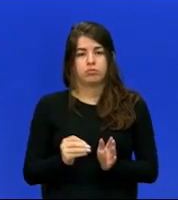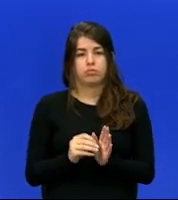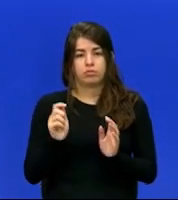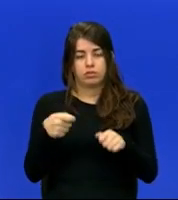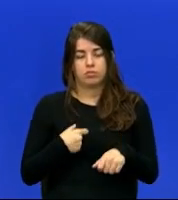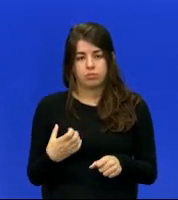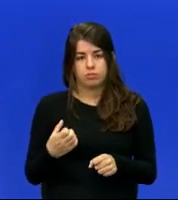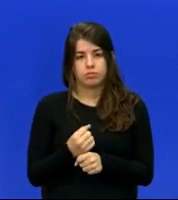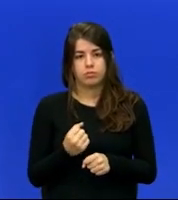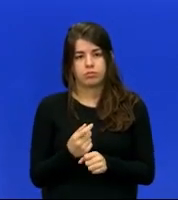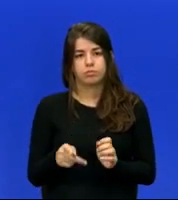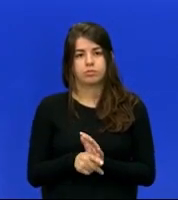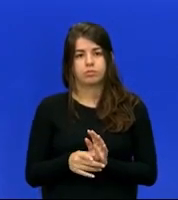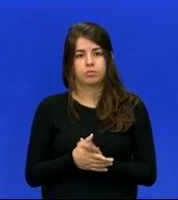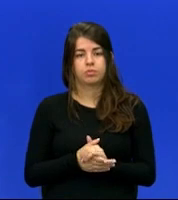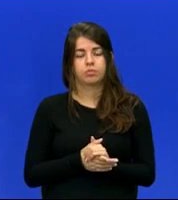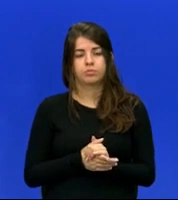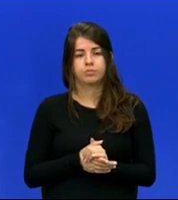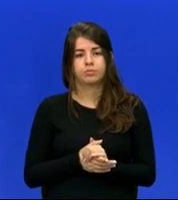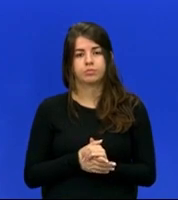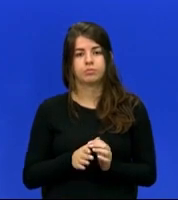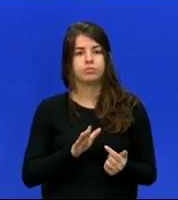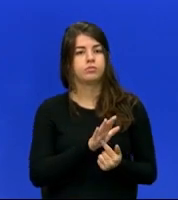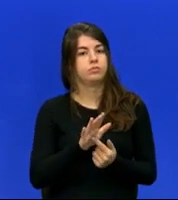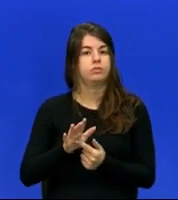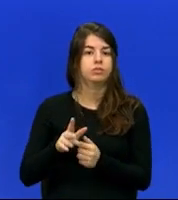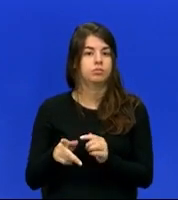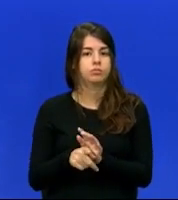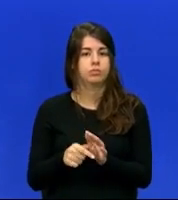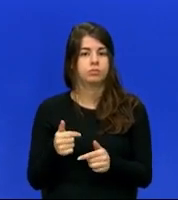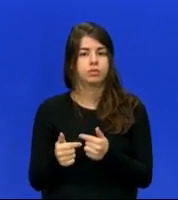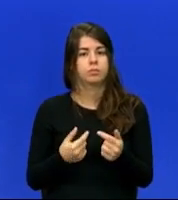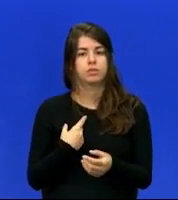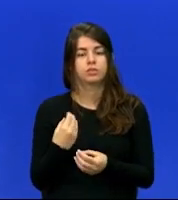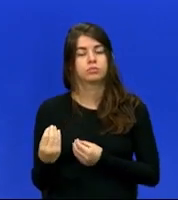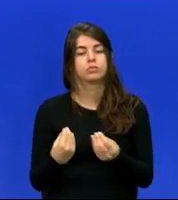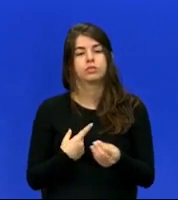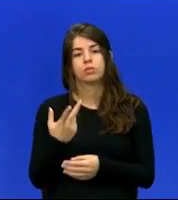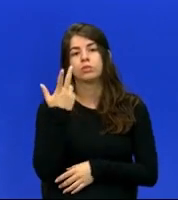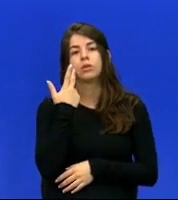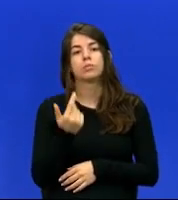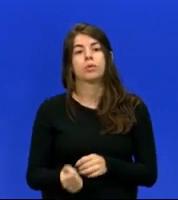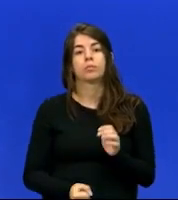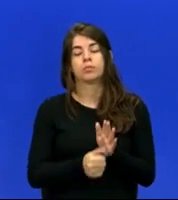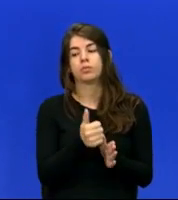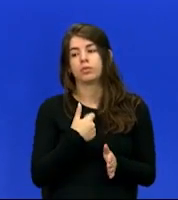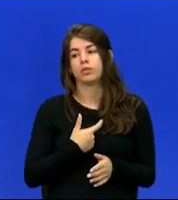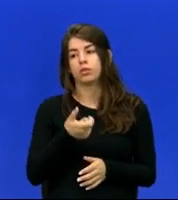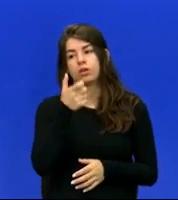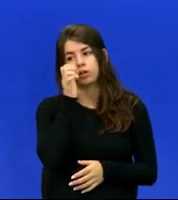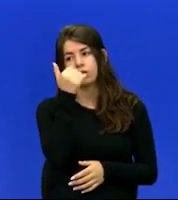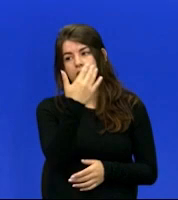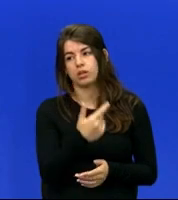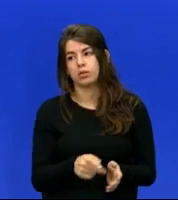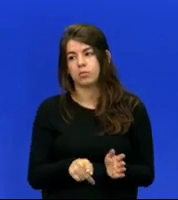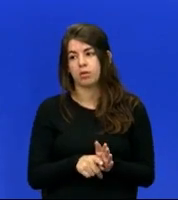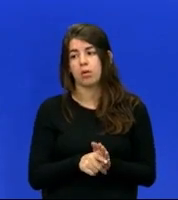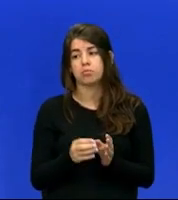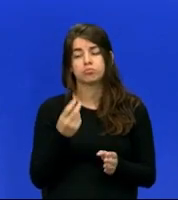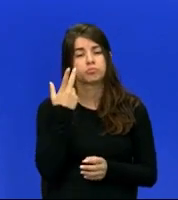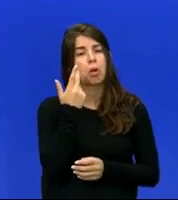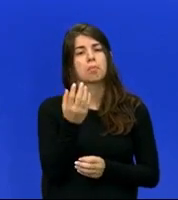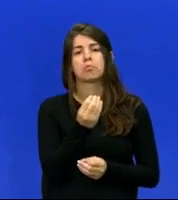que ele já nos informa que você está trabalhando com uma distribuição normal. Primeiro, normalmente